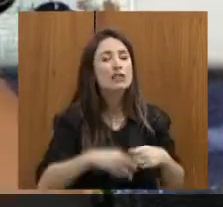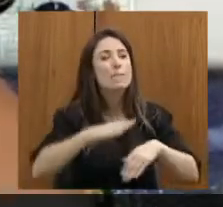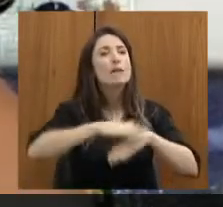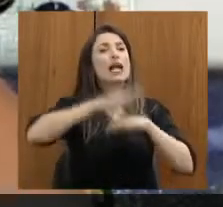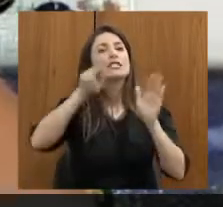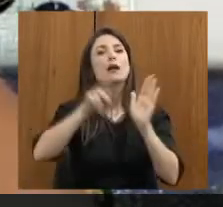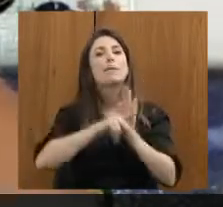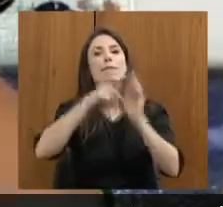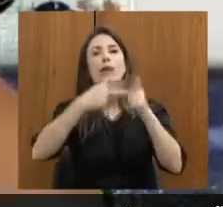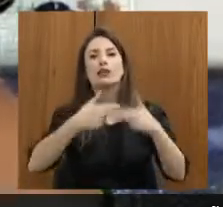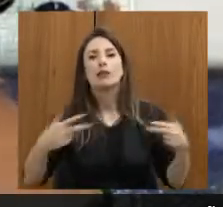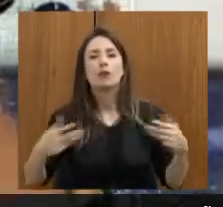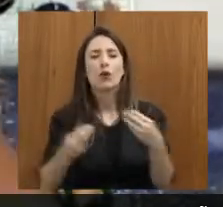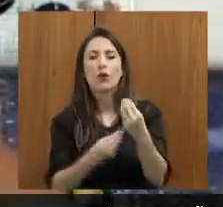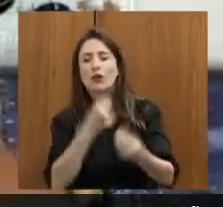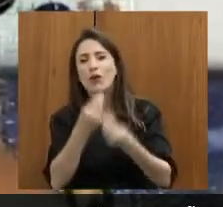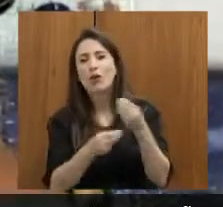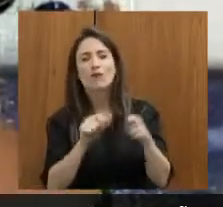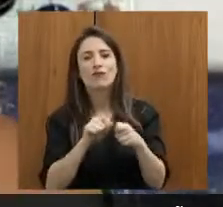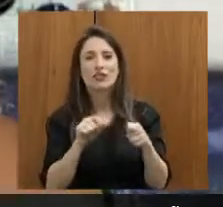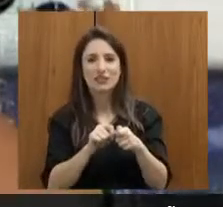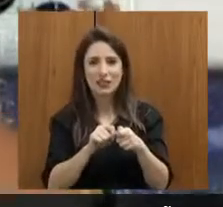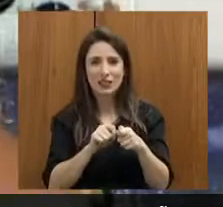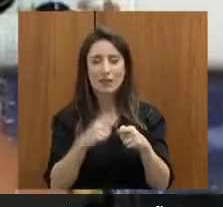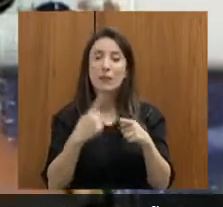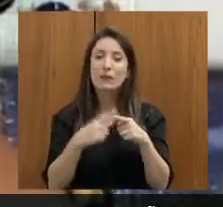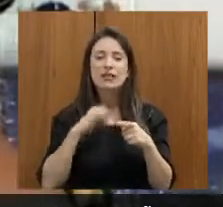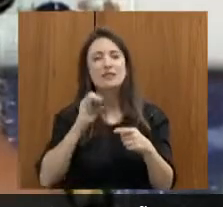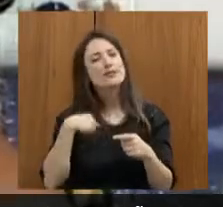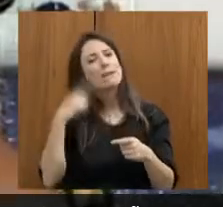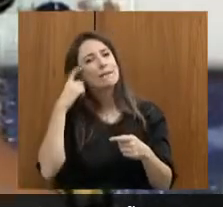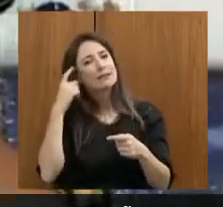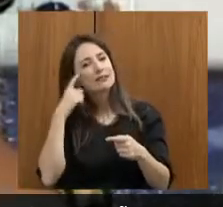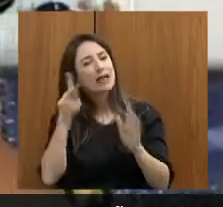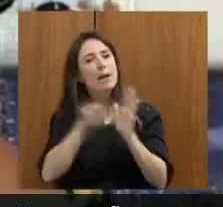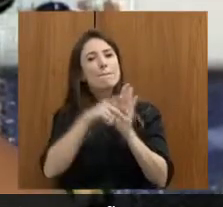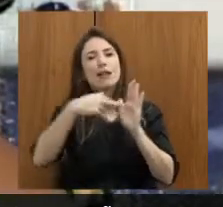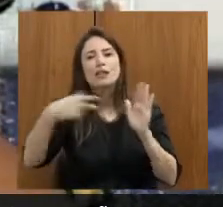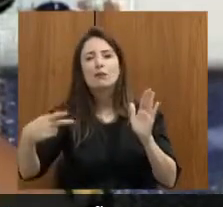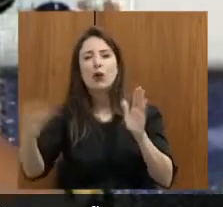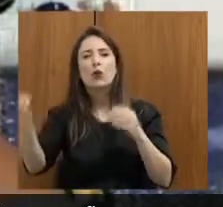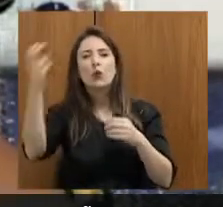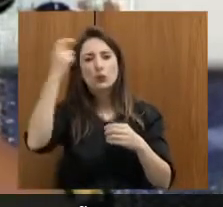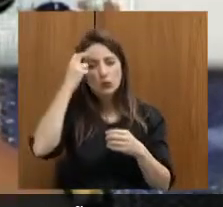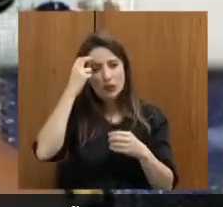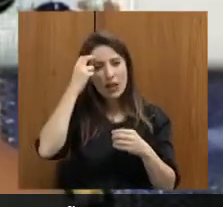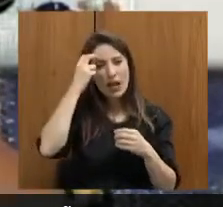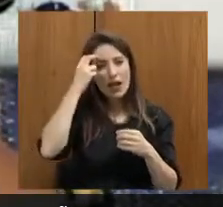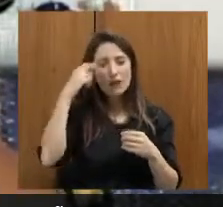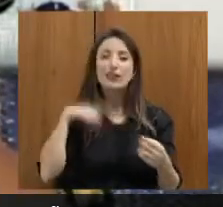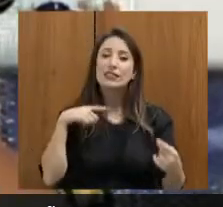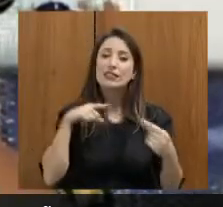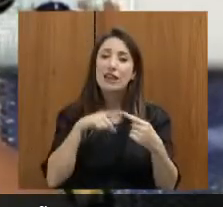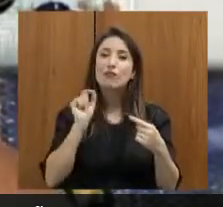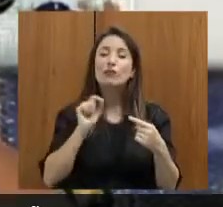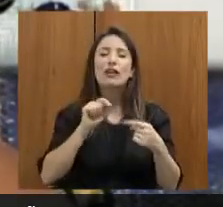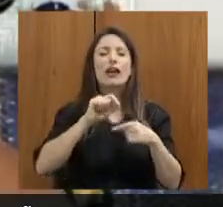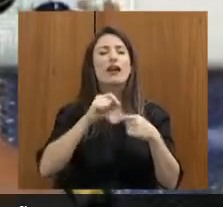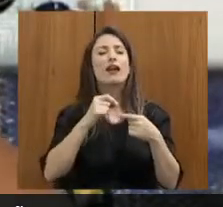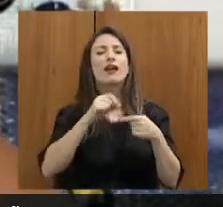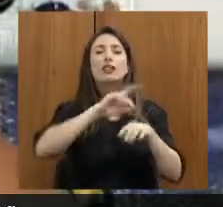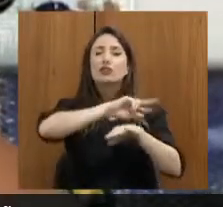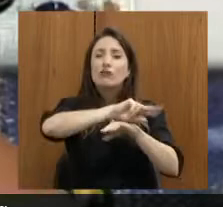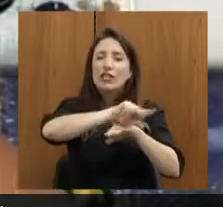Direitos Humanos né Porque perdi a voz passiva o patrimônio cultural a garantia foi prioridade existência da diversidade cultural da